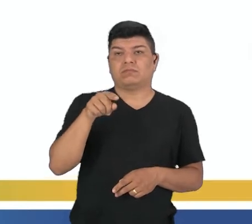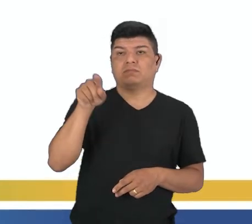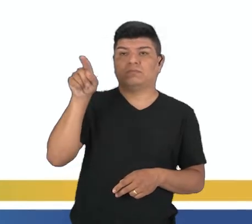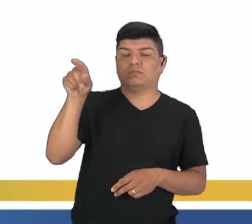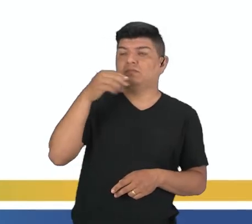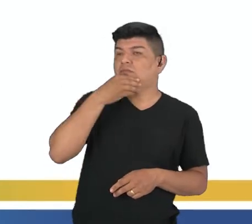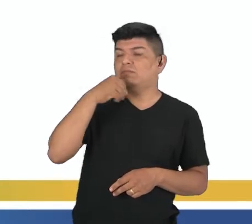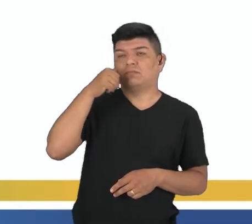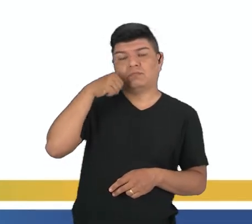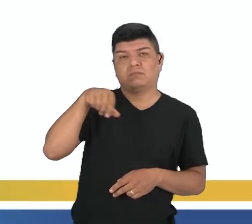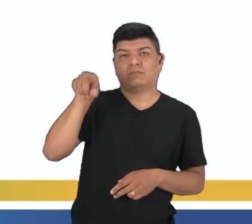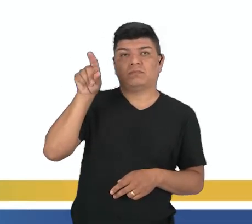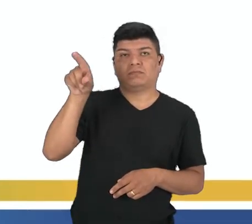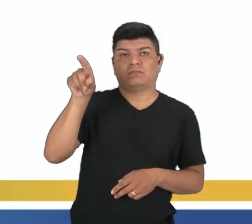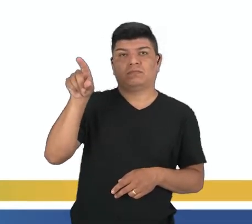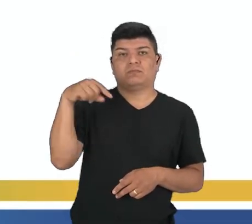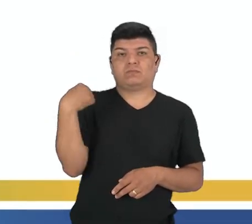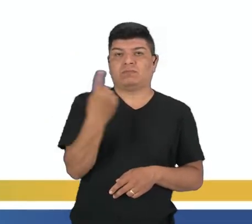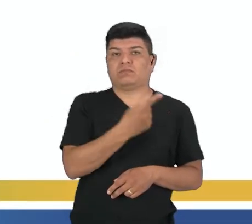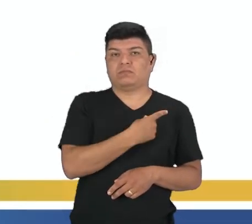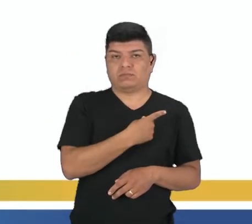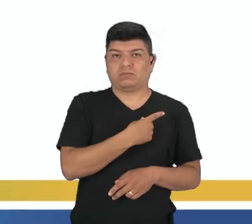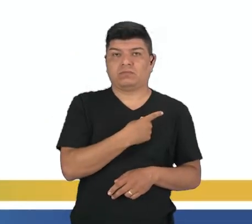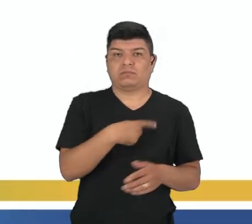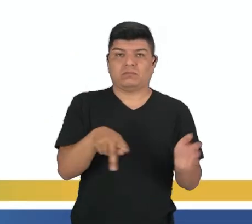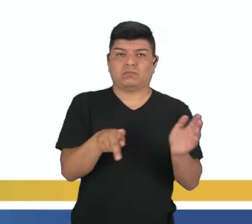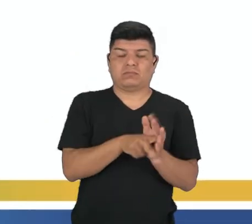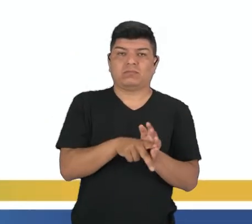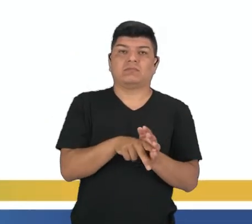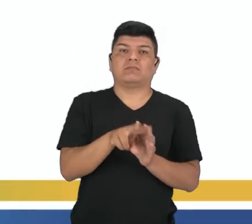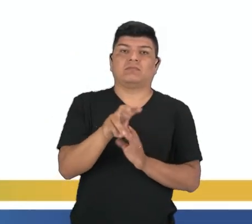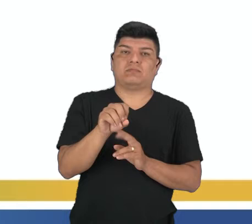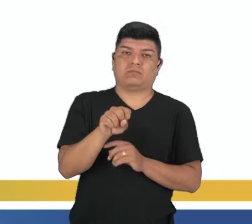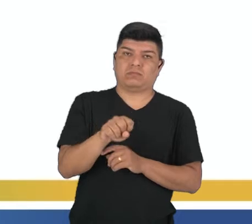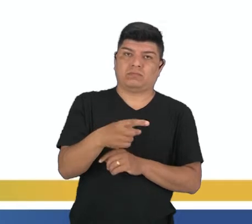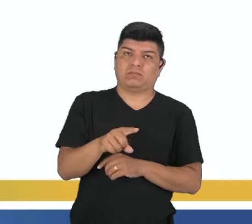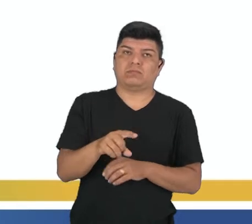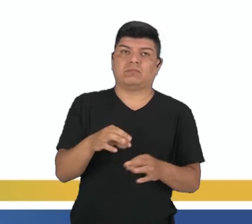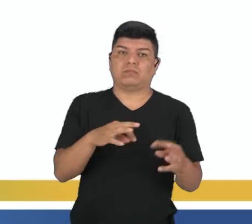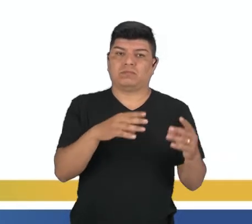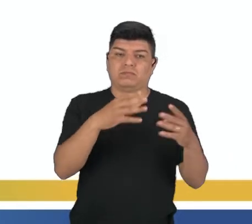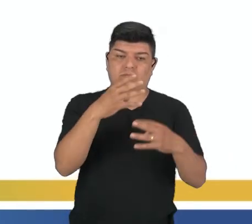né? Nós, vós, eles ou elas, ali na ordem corretinha, tá?